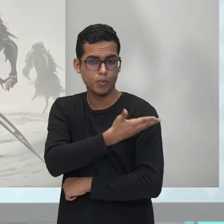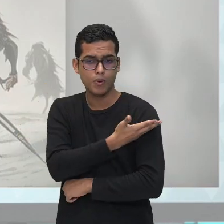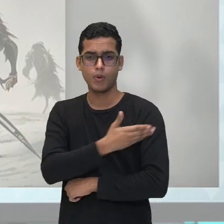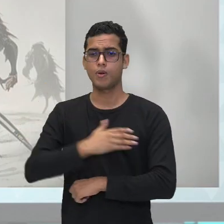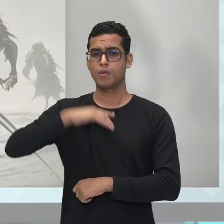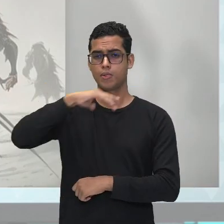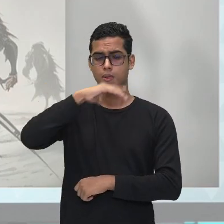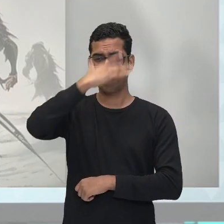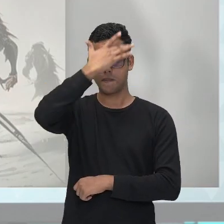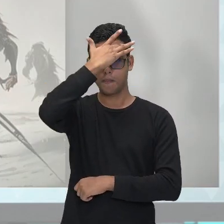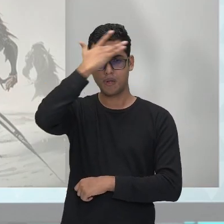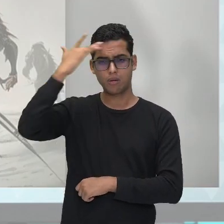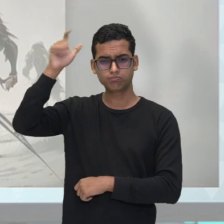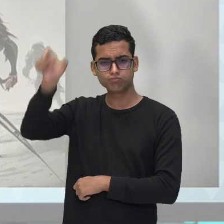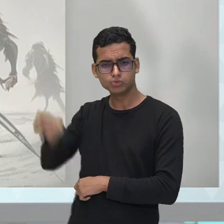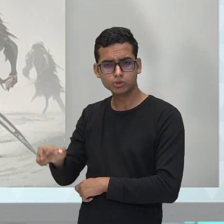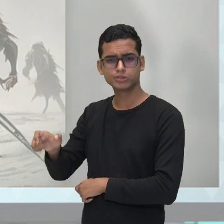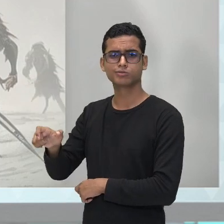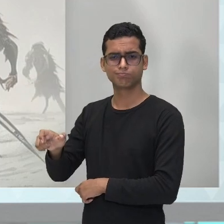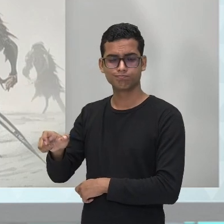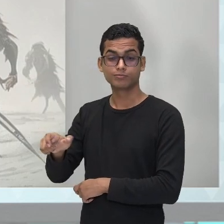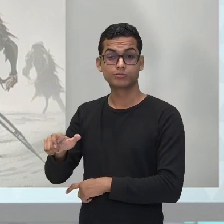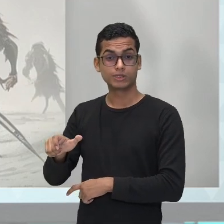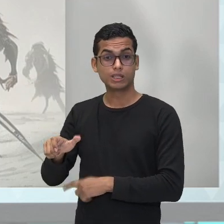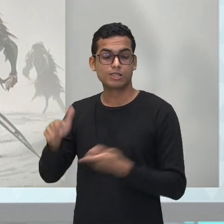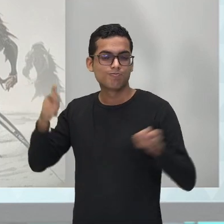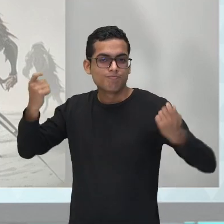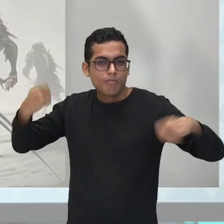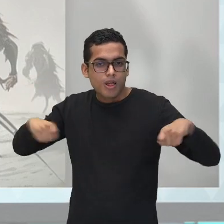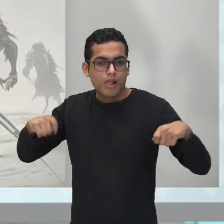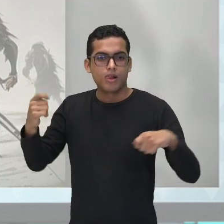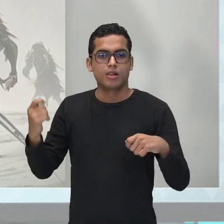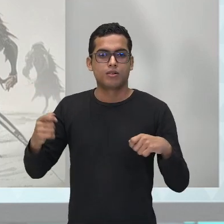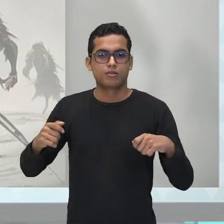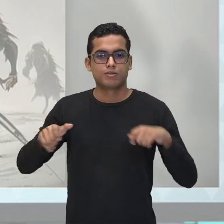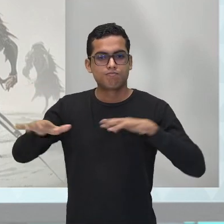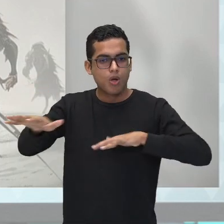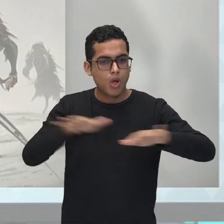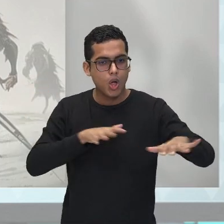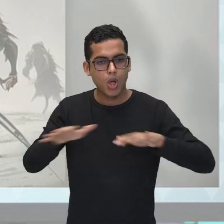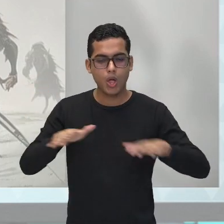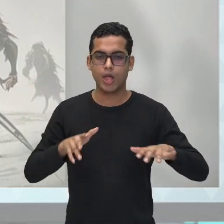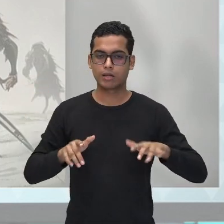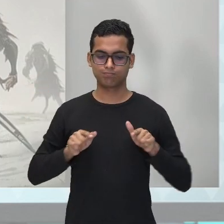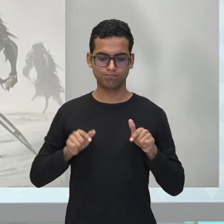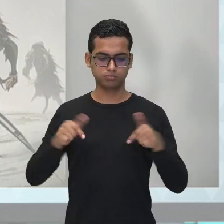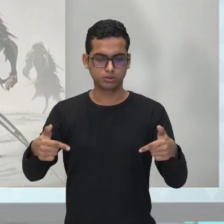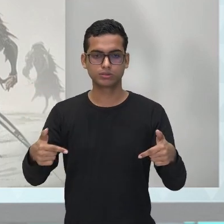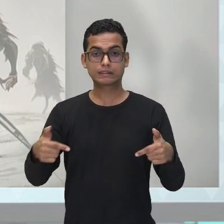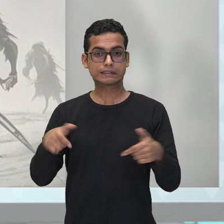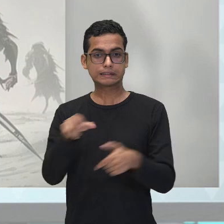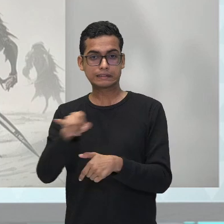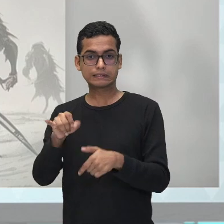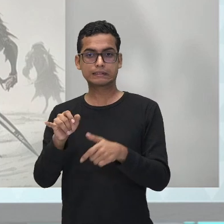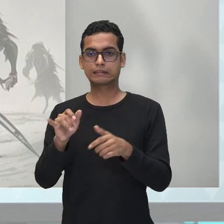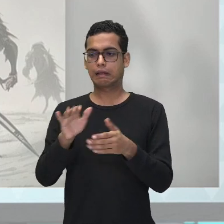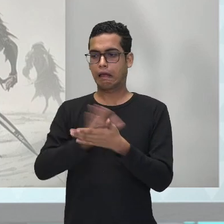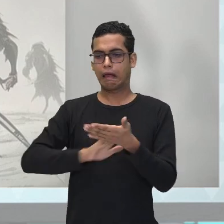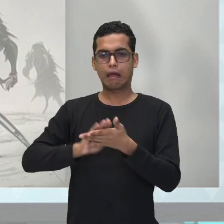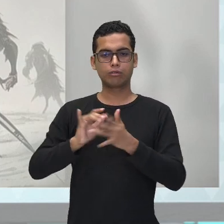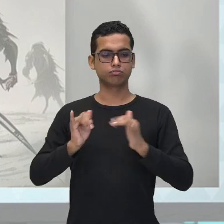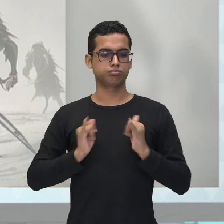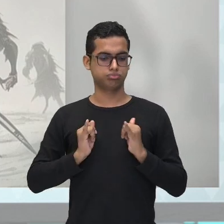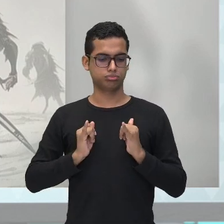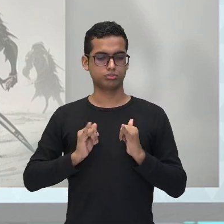ele tinha essa necessidade de se manter ativo, né? Porque se ele não fosse ativo, das duas, uma, ou ele morreria